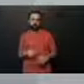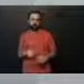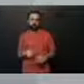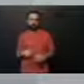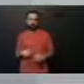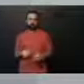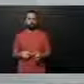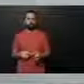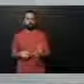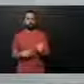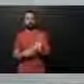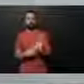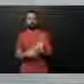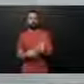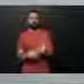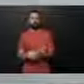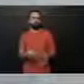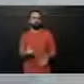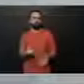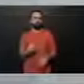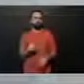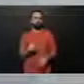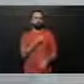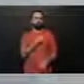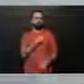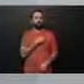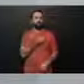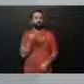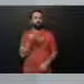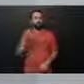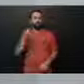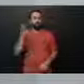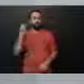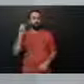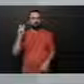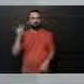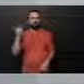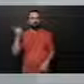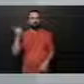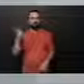158 de maneiras diferentes. Veja como Felipe e Maria fizeram.